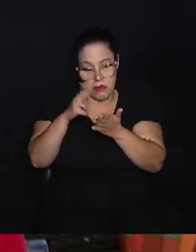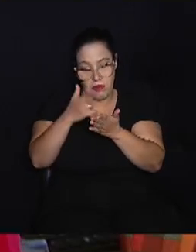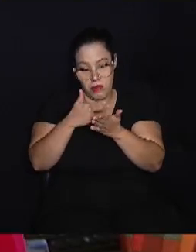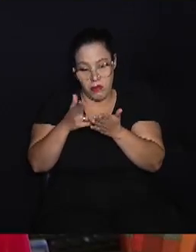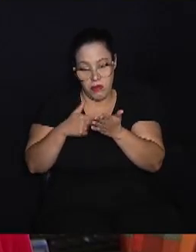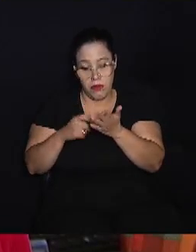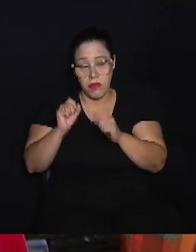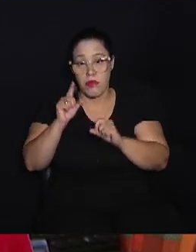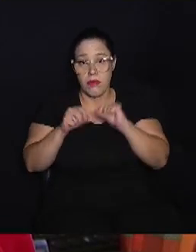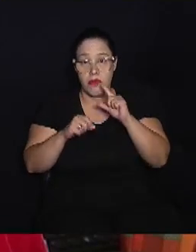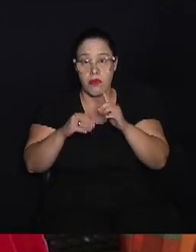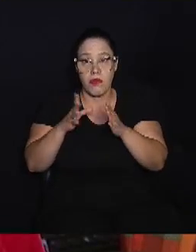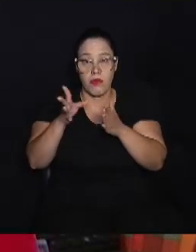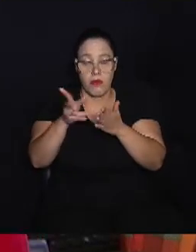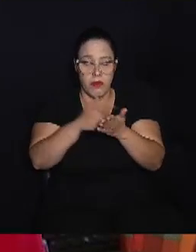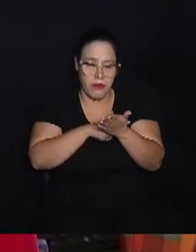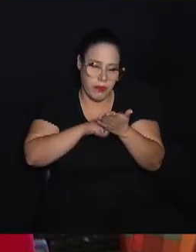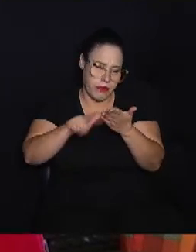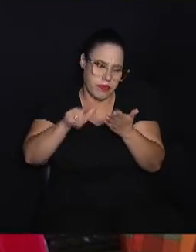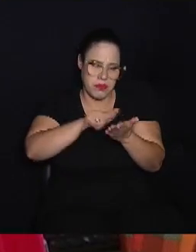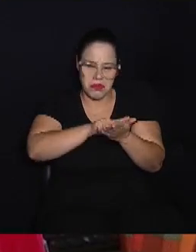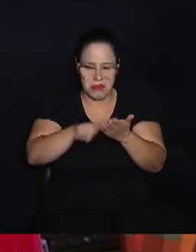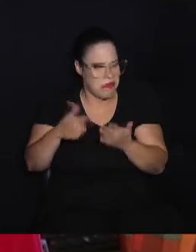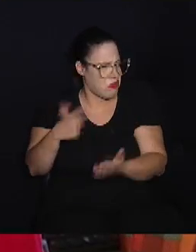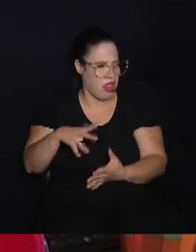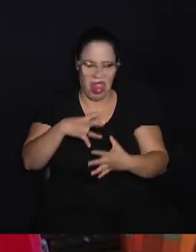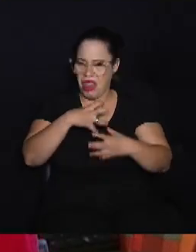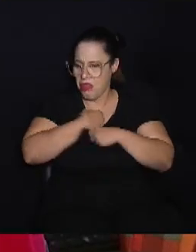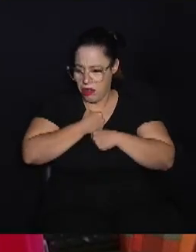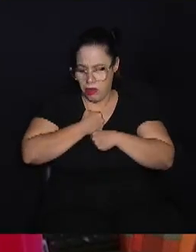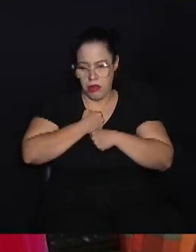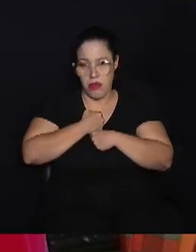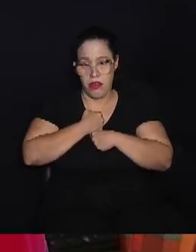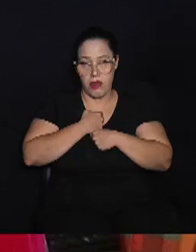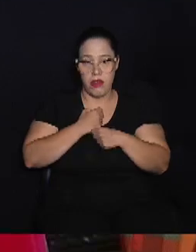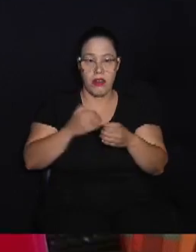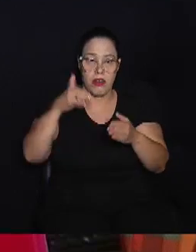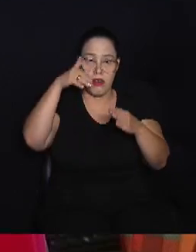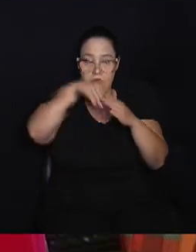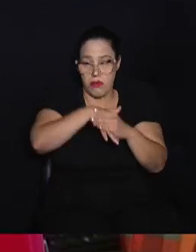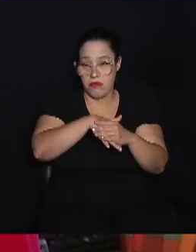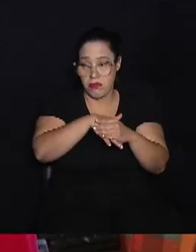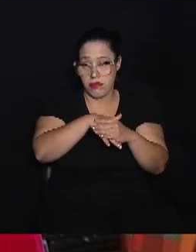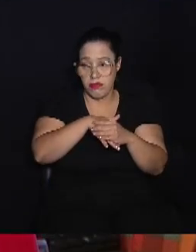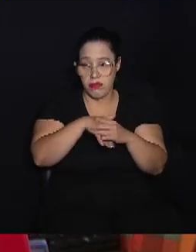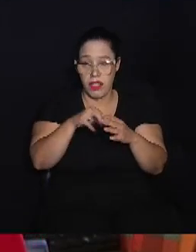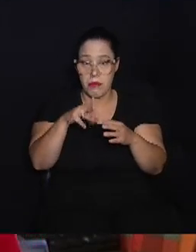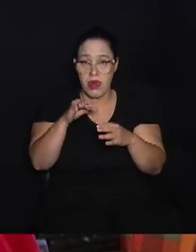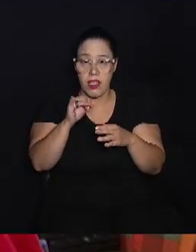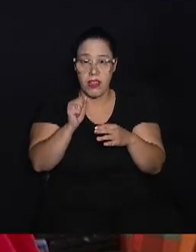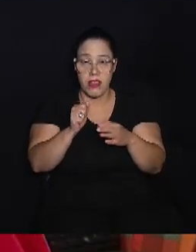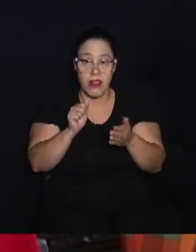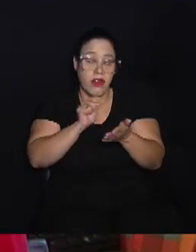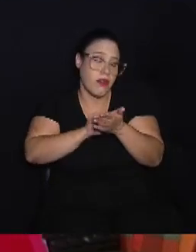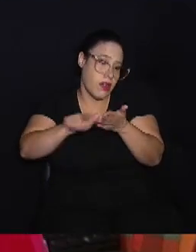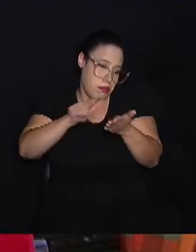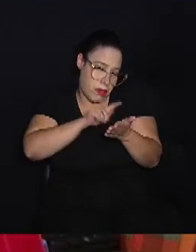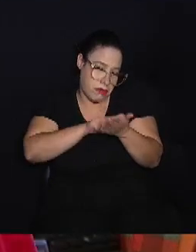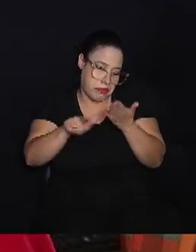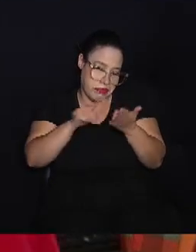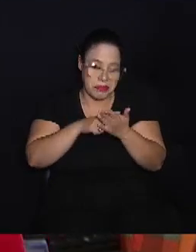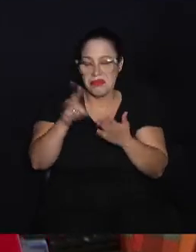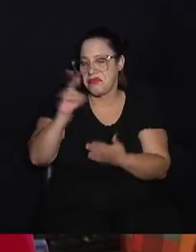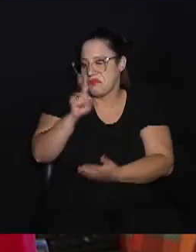coração algo que você quer limpar, algo que você não quer guardar com você. E aí vai colocar dentro da lavanderia e vai limpar, então a gente não vai